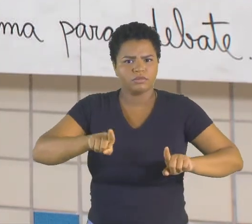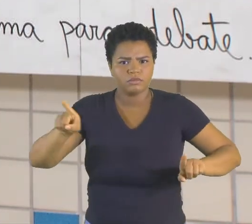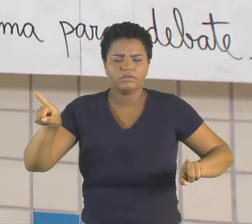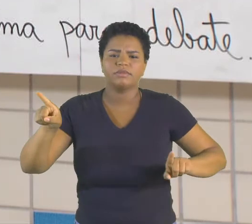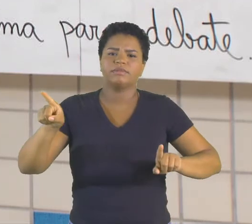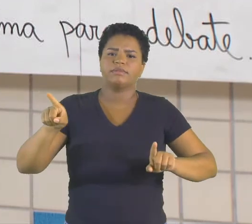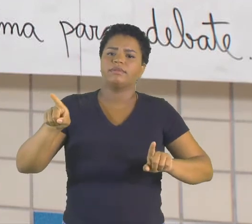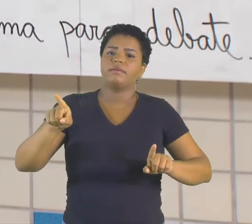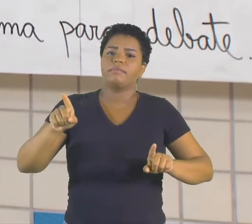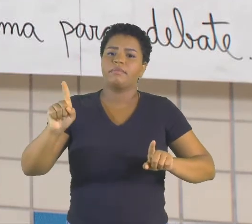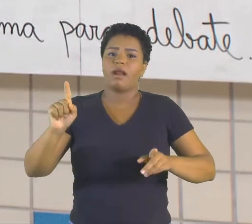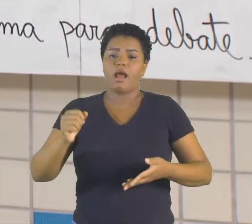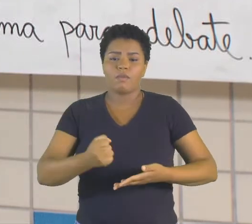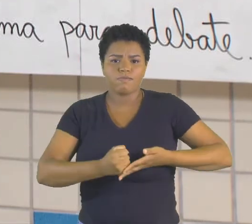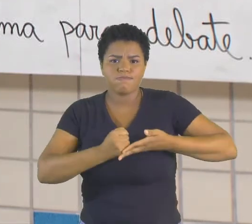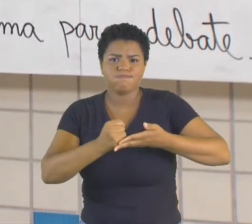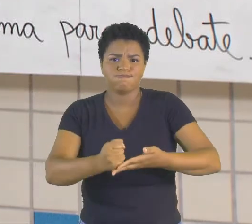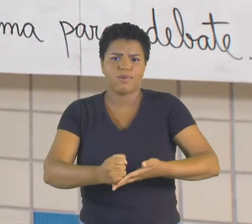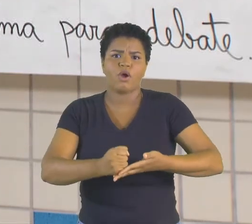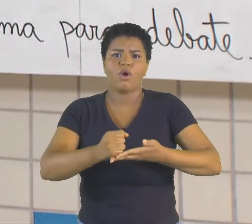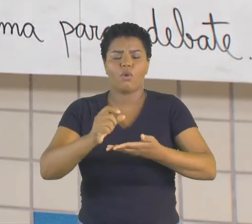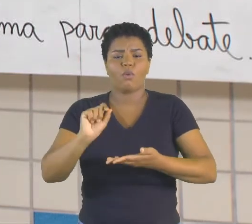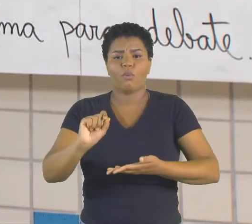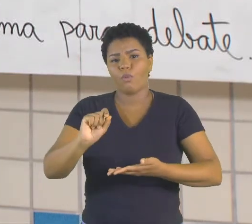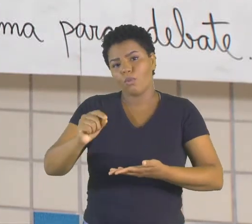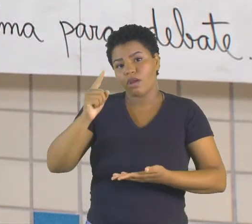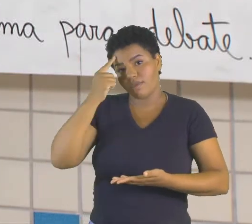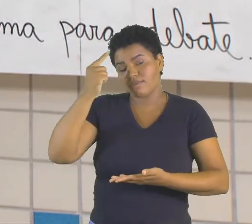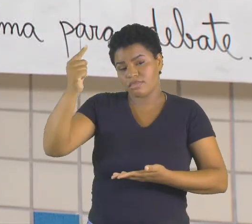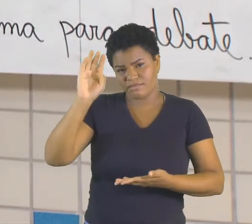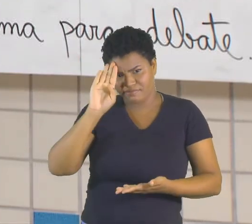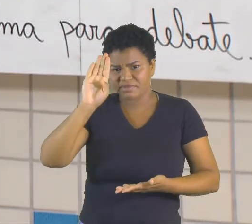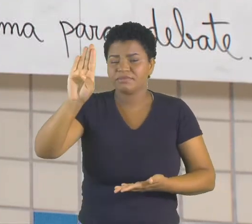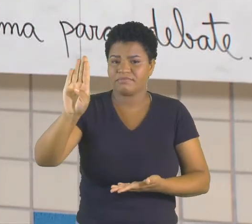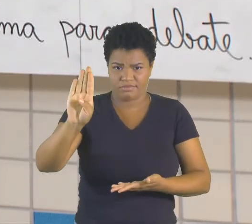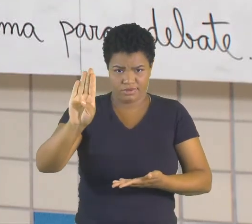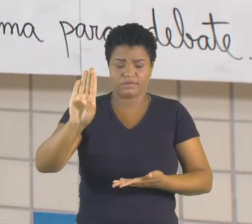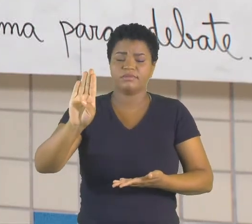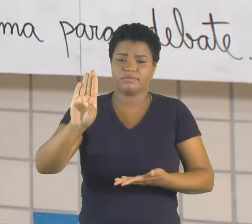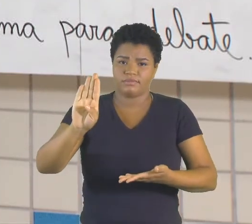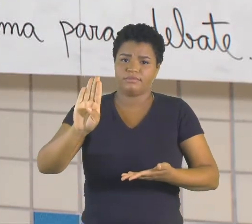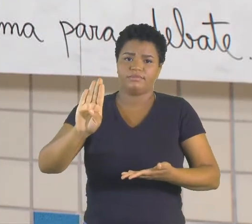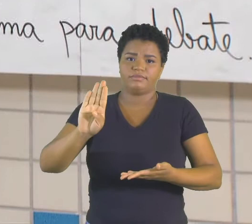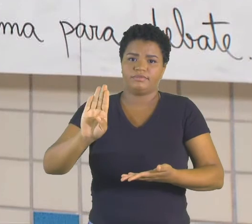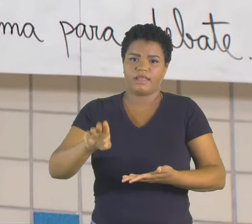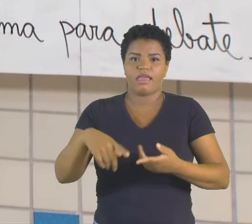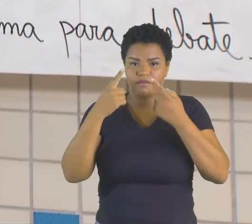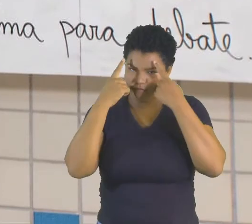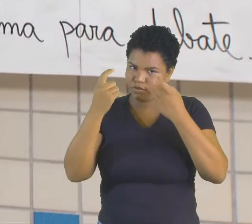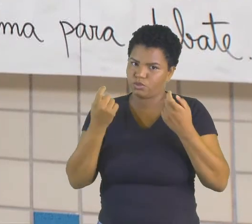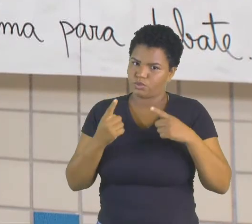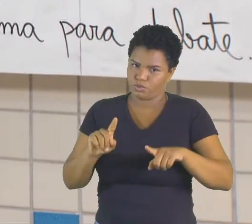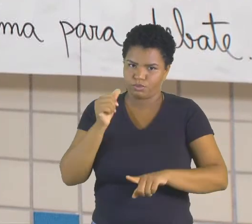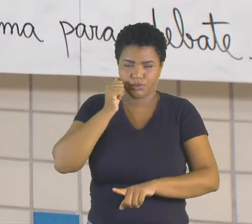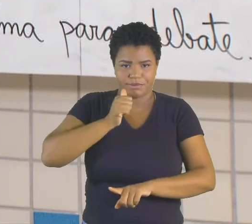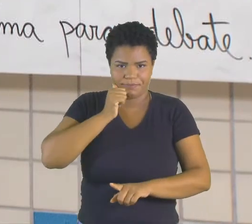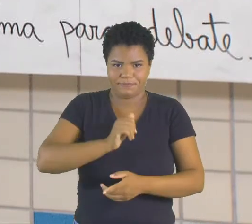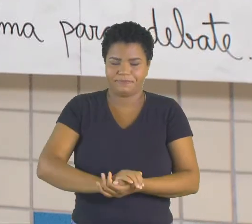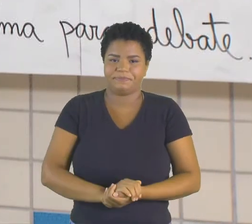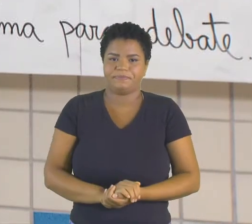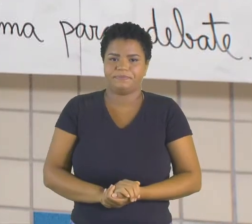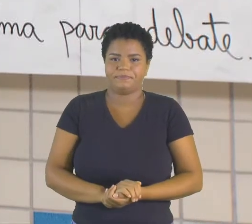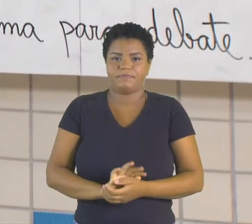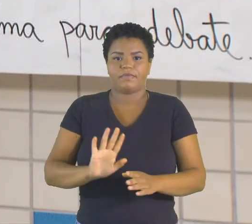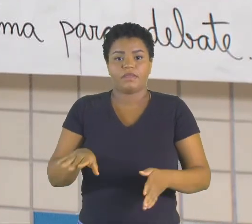para sustentar o tópico frasal, a ideia central que foi da violência. Então, essas